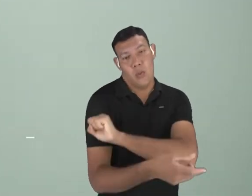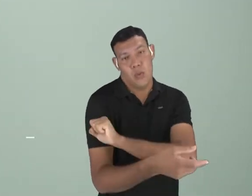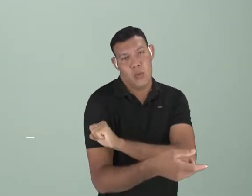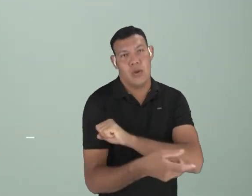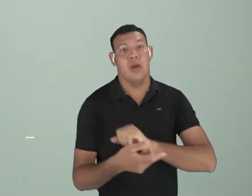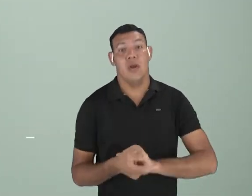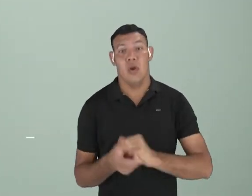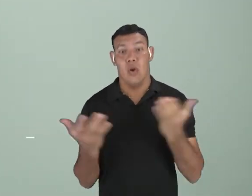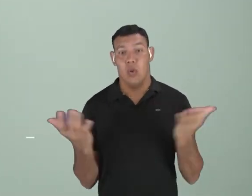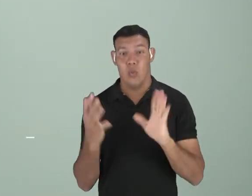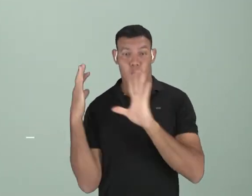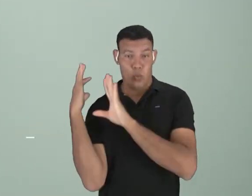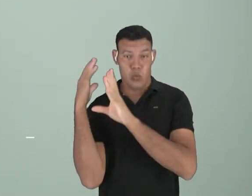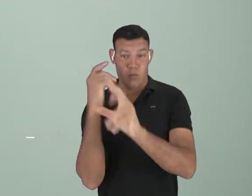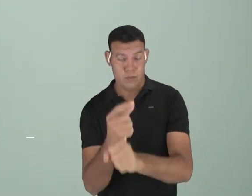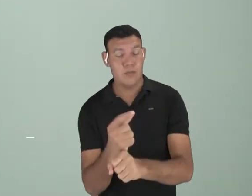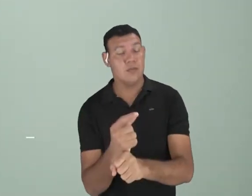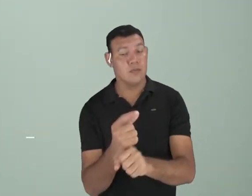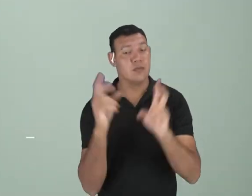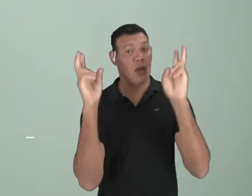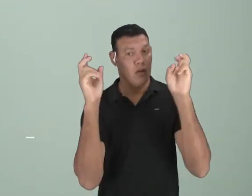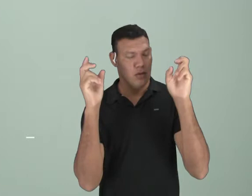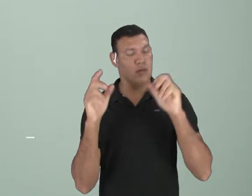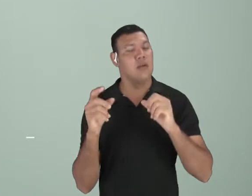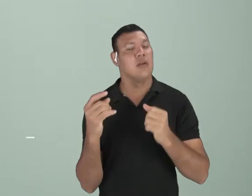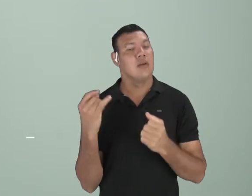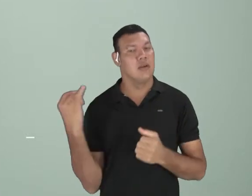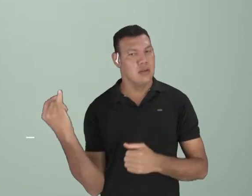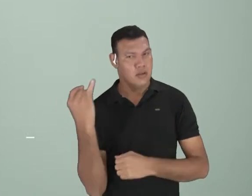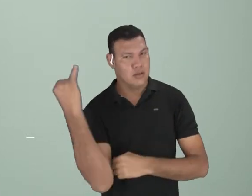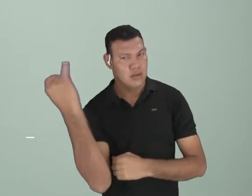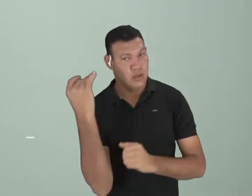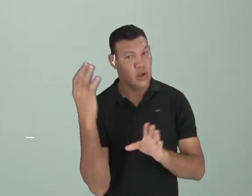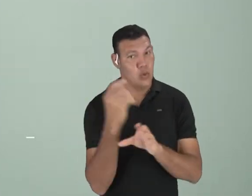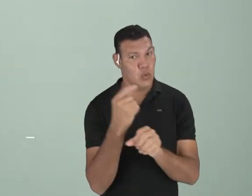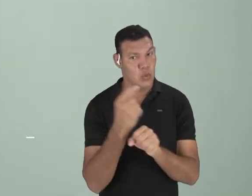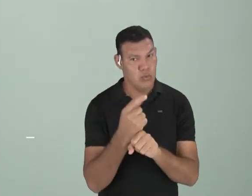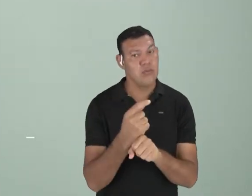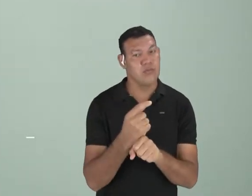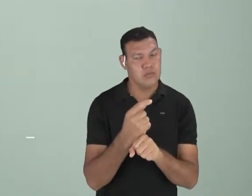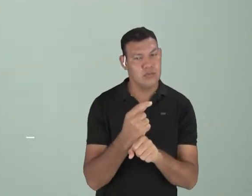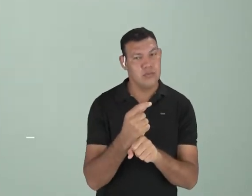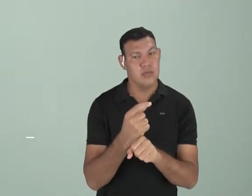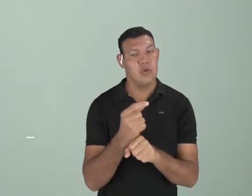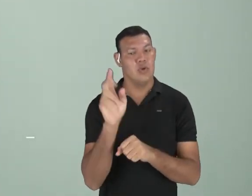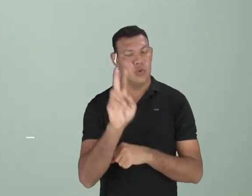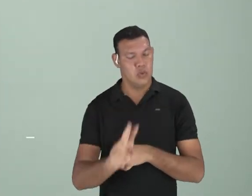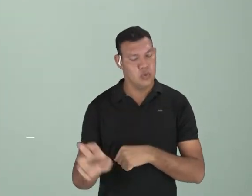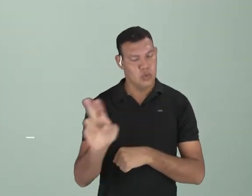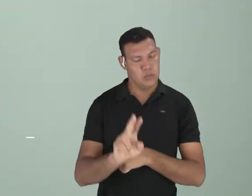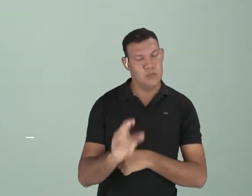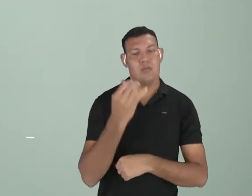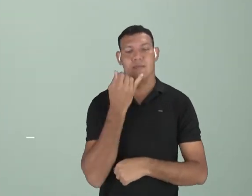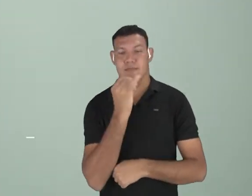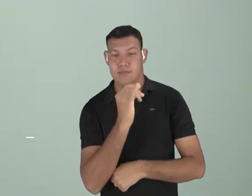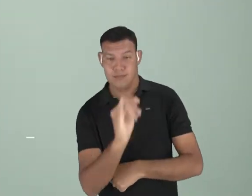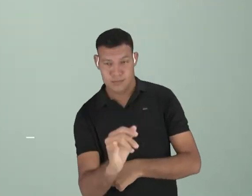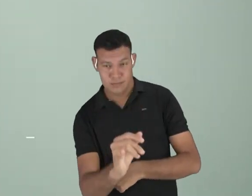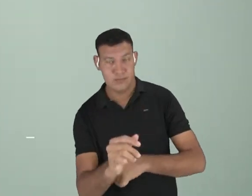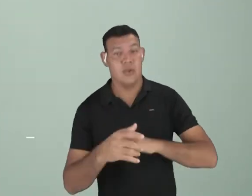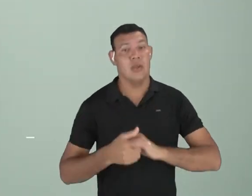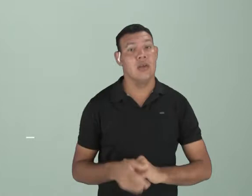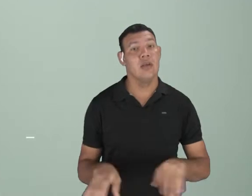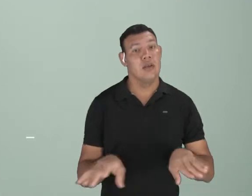revisar dois assuntos, tá, muito importantes, que é o cálculo de consumo de energia elétrica, como fazer esse cálculo, e vamos discutir um pouquinho quais